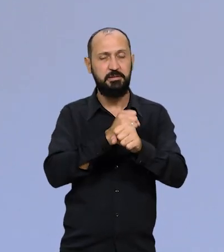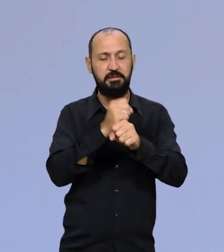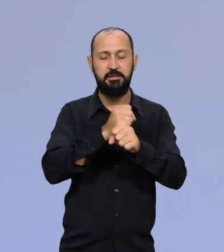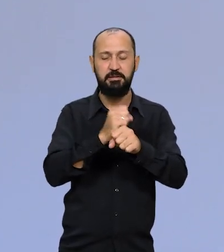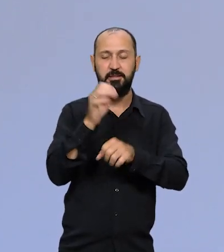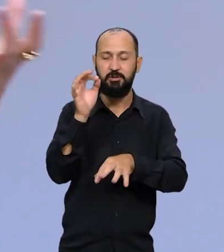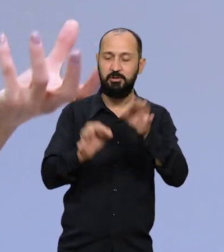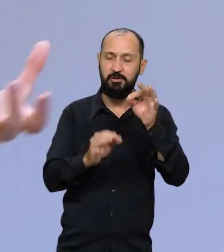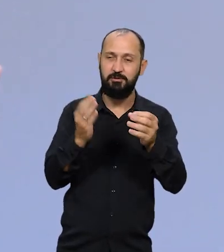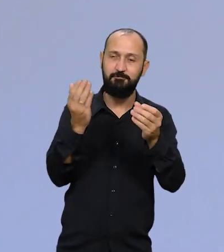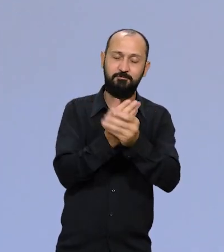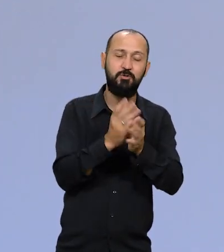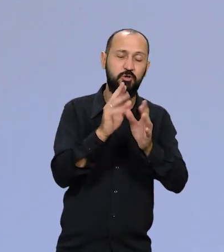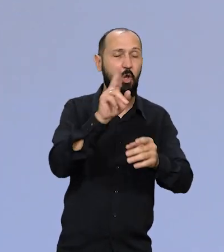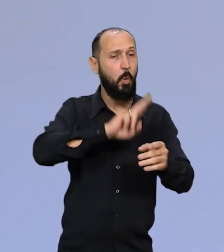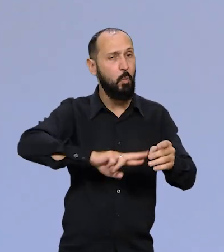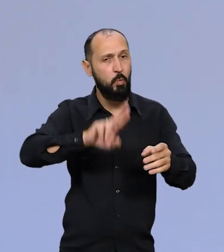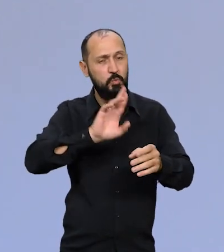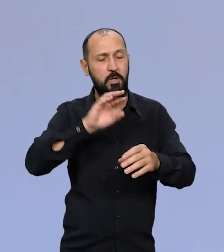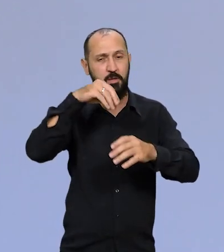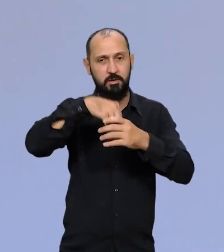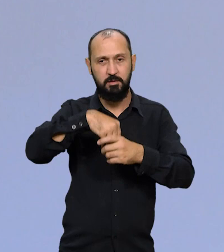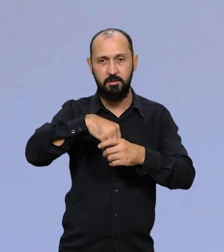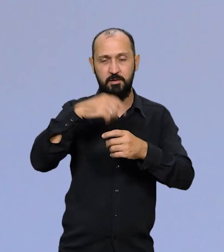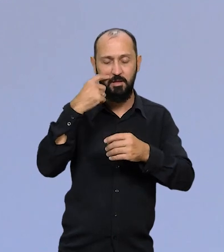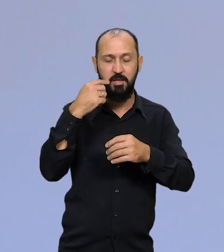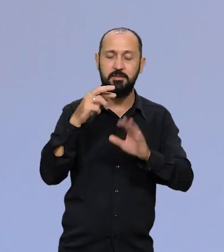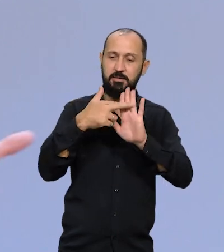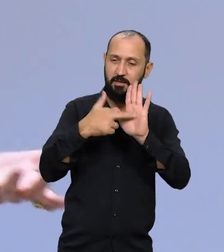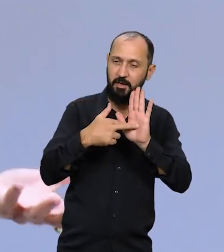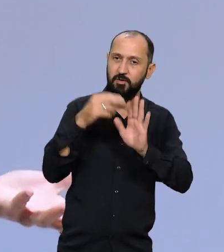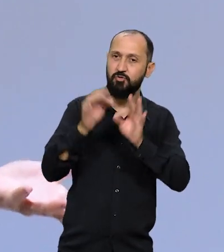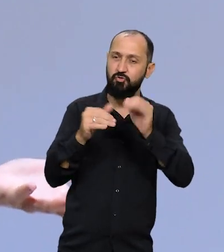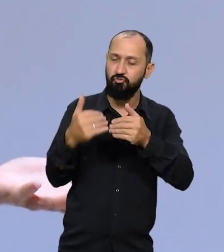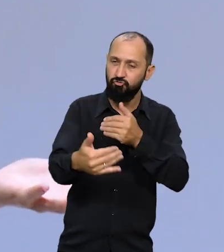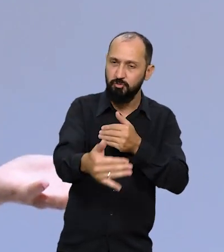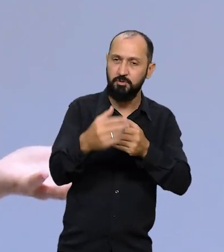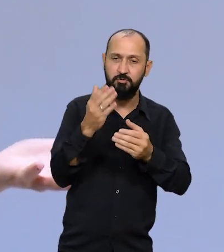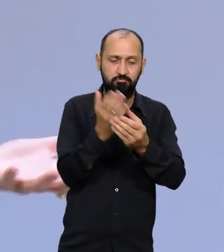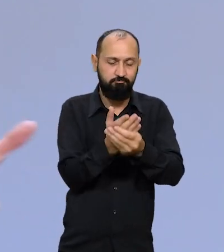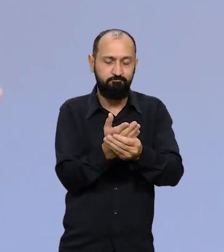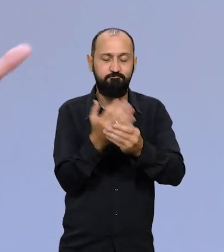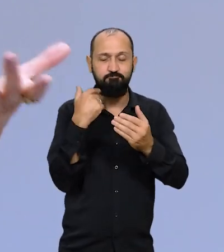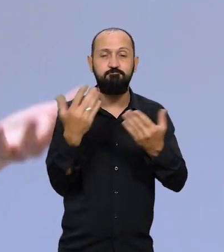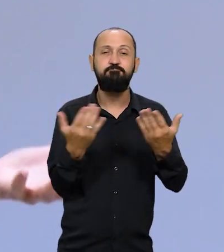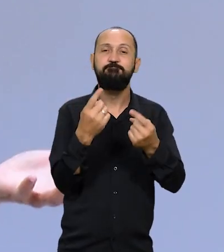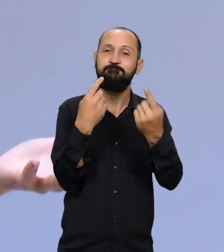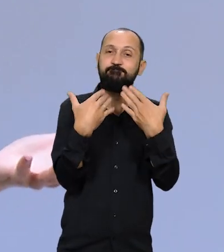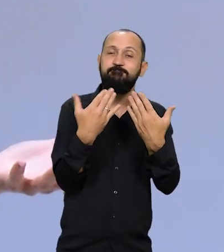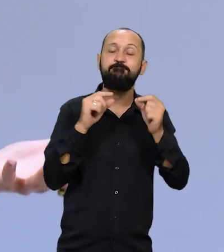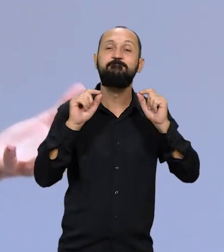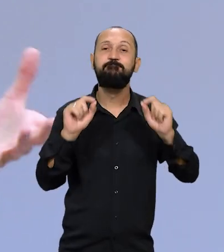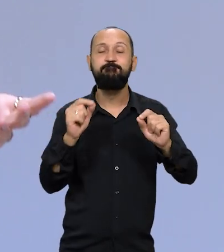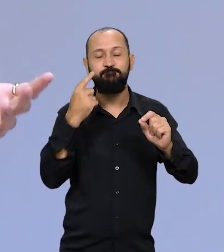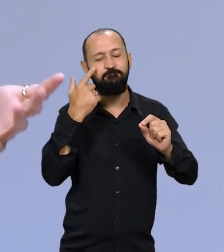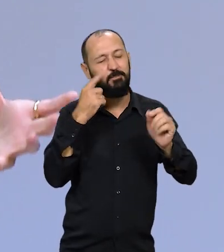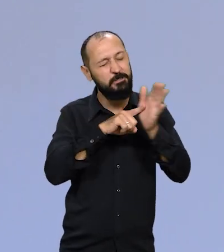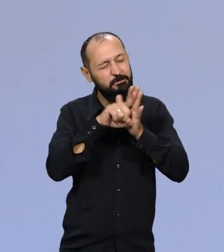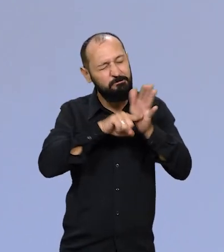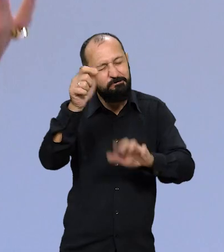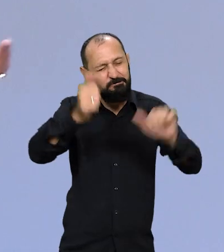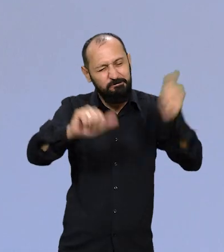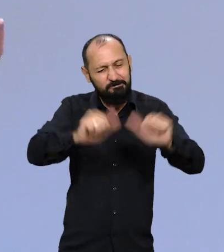aplicado. Ele não Mas teve... não teve o reconhecimento jurídico formal, de repercussão não. geral. Formal, não. Mas como foi uma decisão traçada pelo Supremo